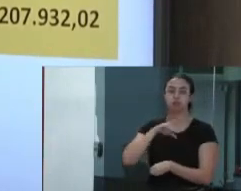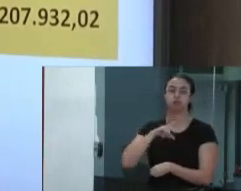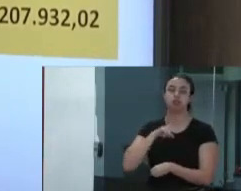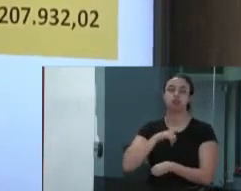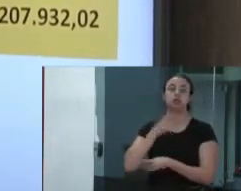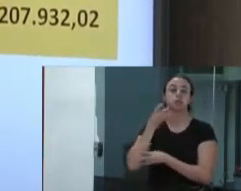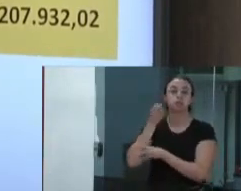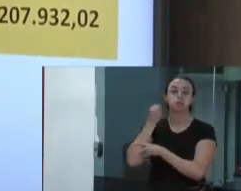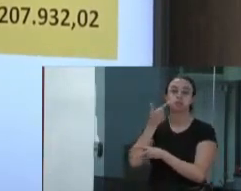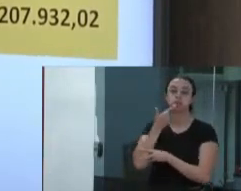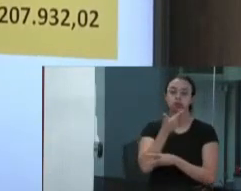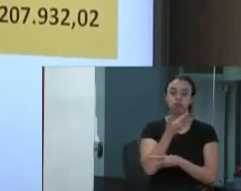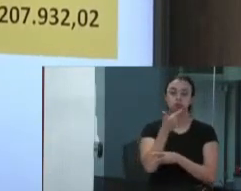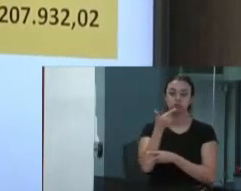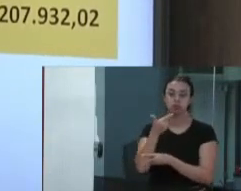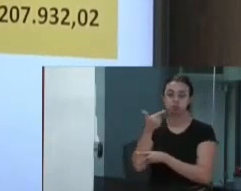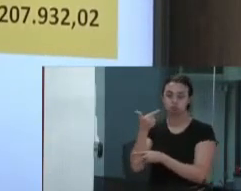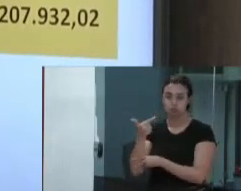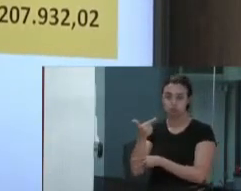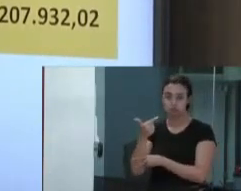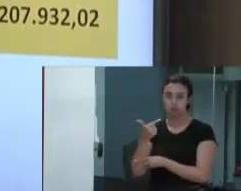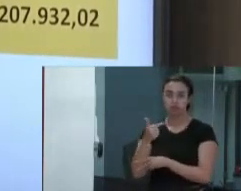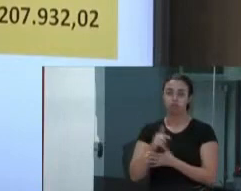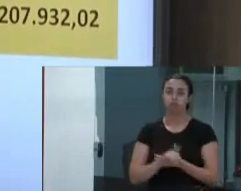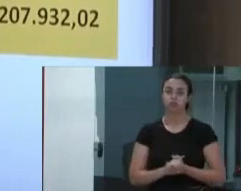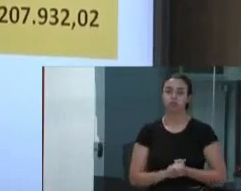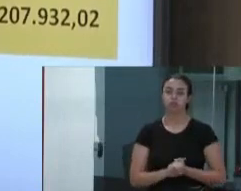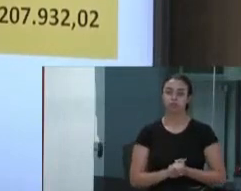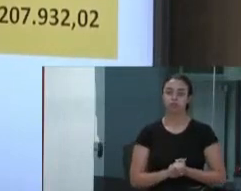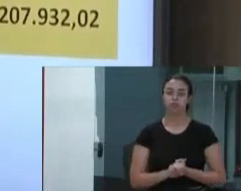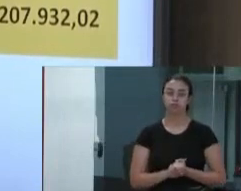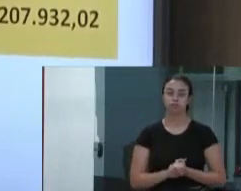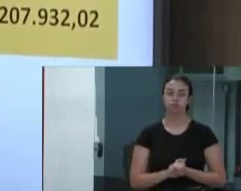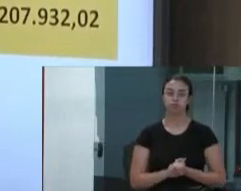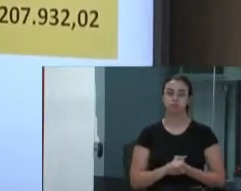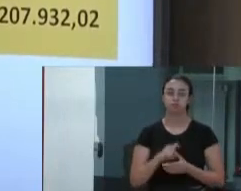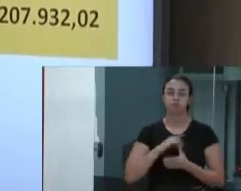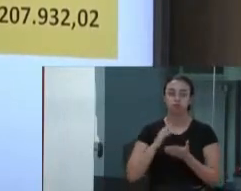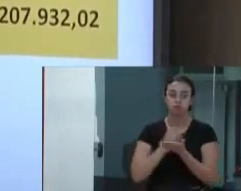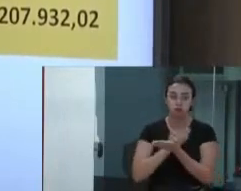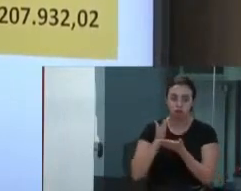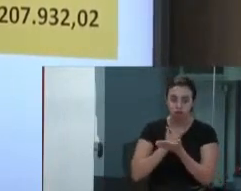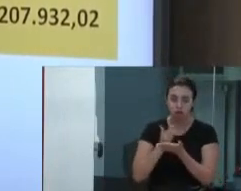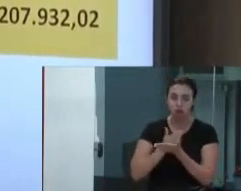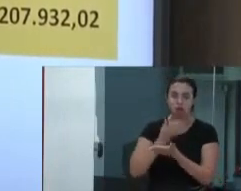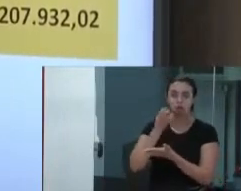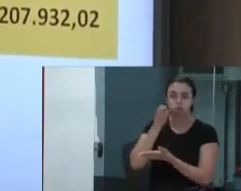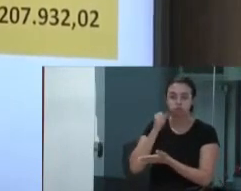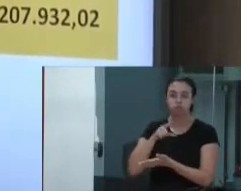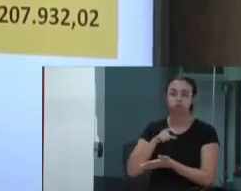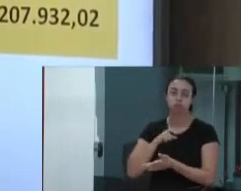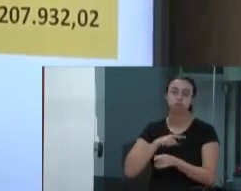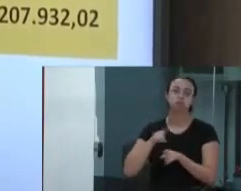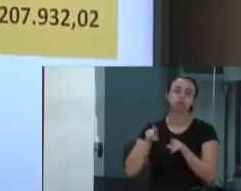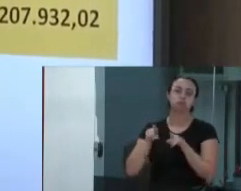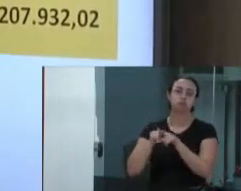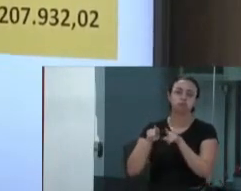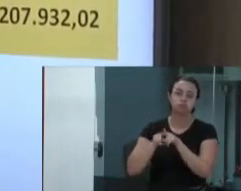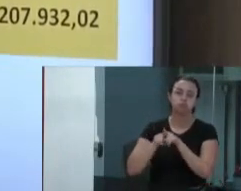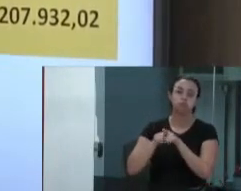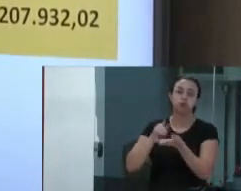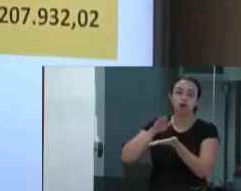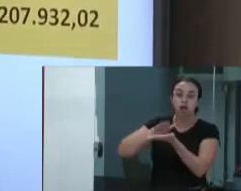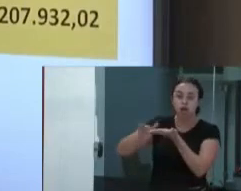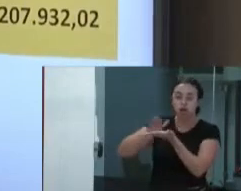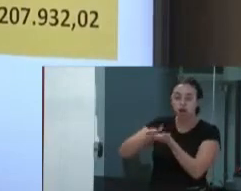anterior de 222, né, tivemos aí os rendimentos, a receita de 17, os rendimentos, tivemos uma despesa